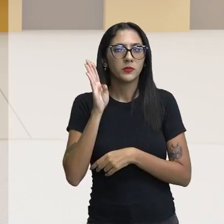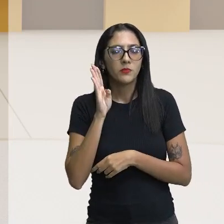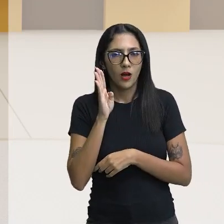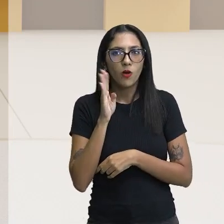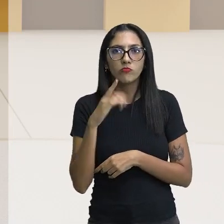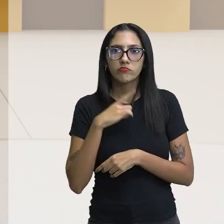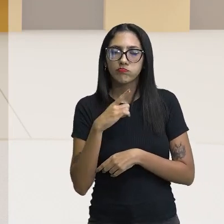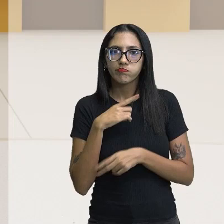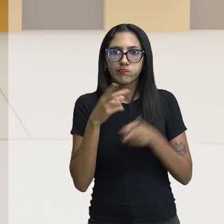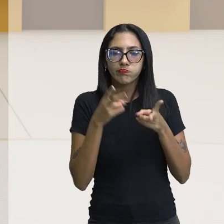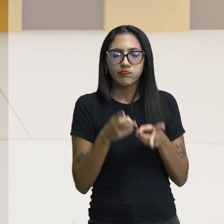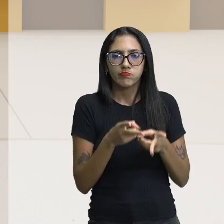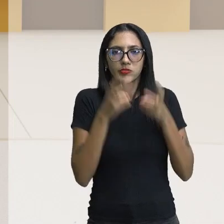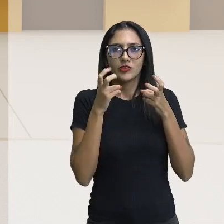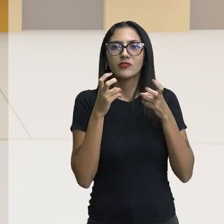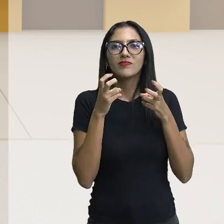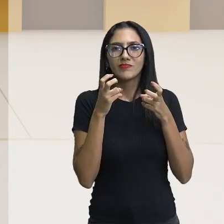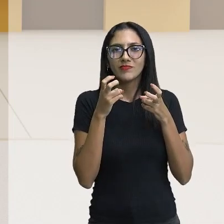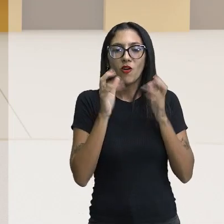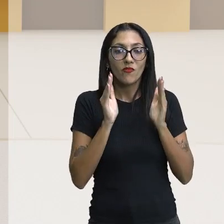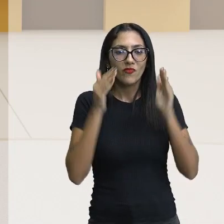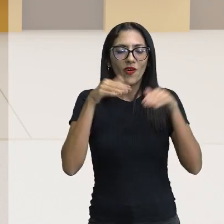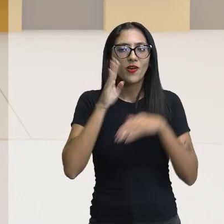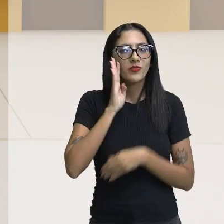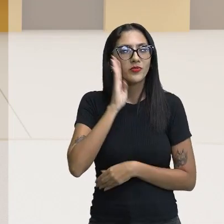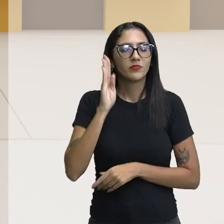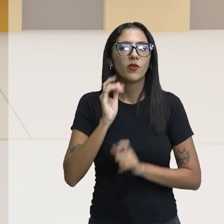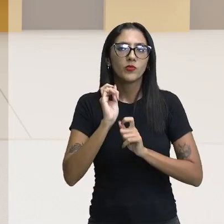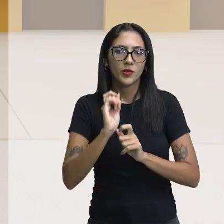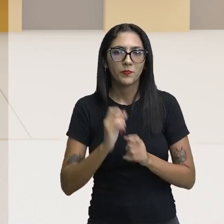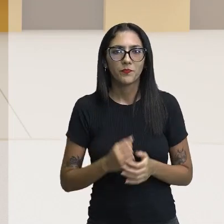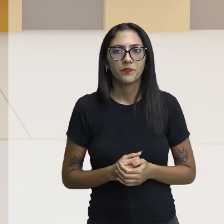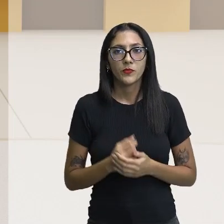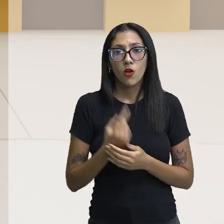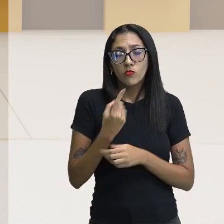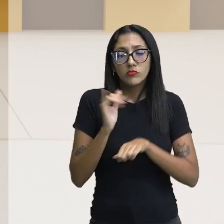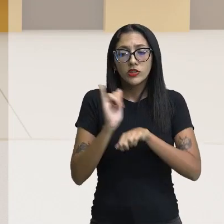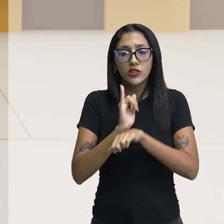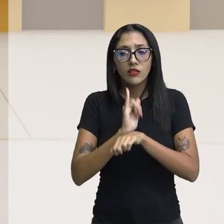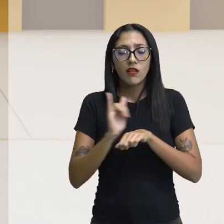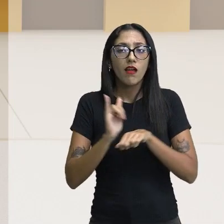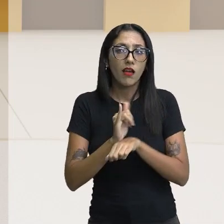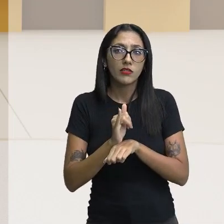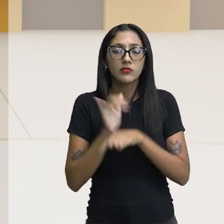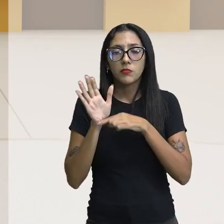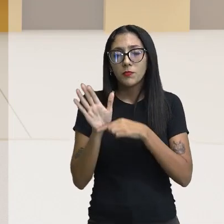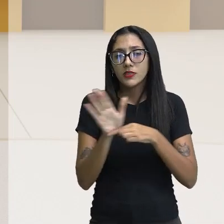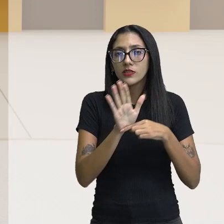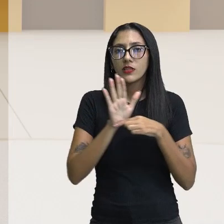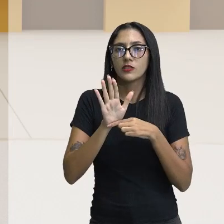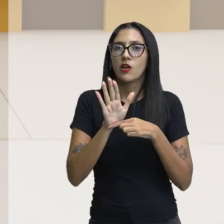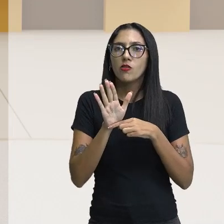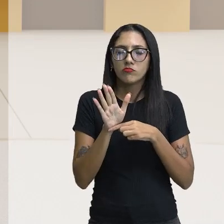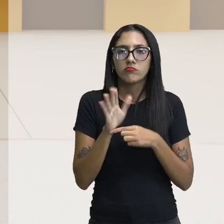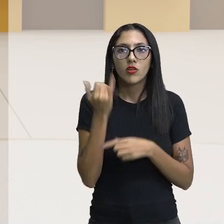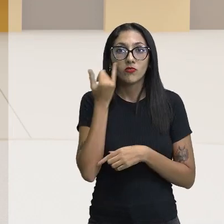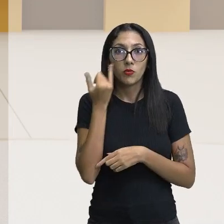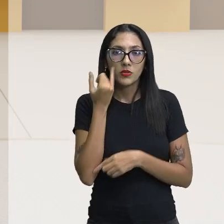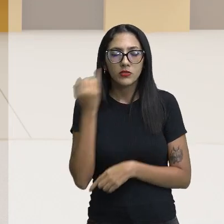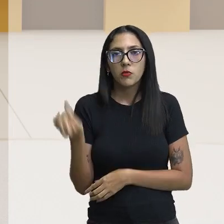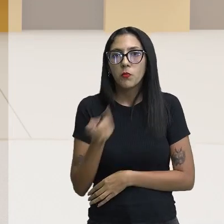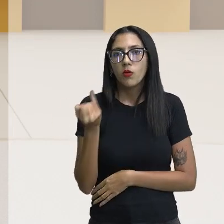chama muito atenção uma forma de você divulgar dados alarmantes, para que as pessoas